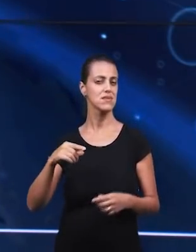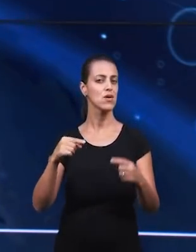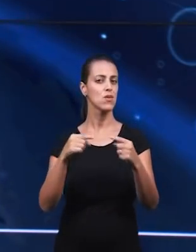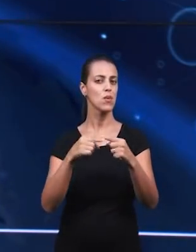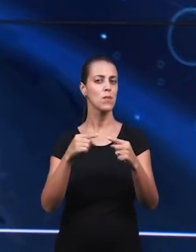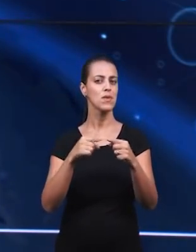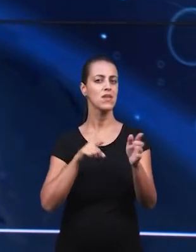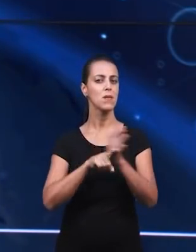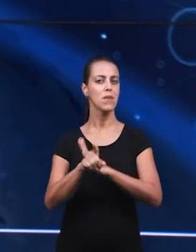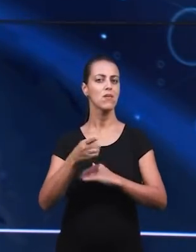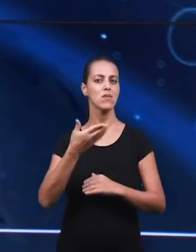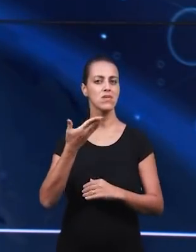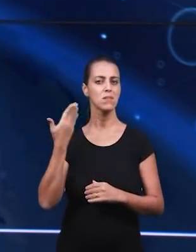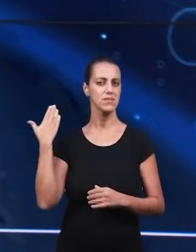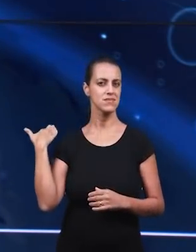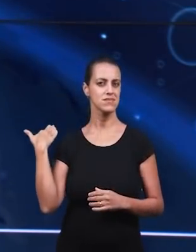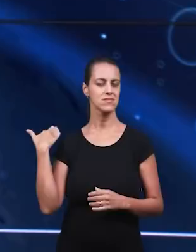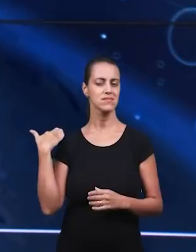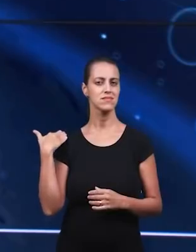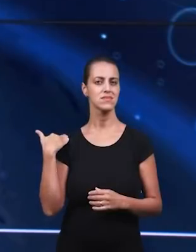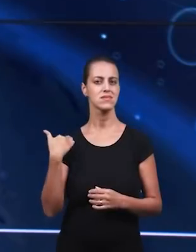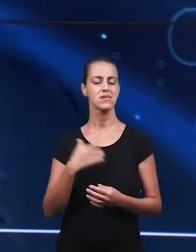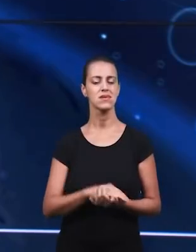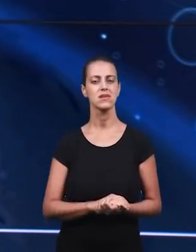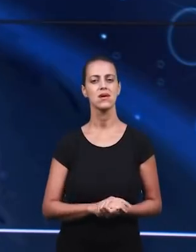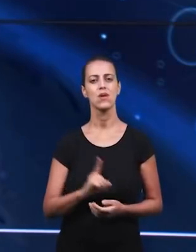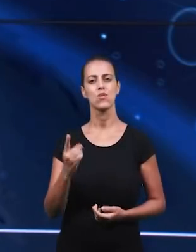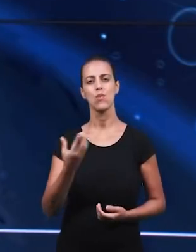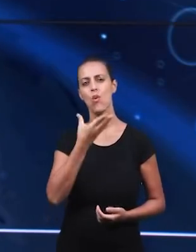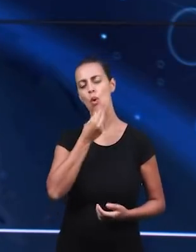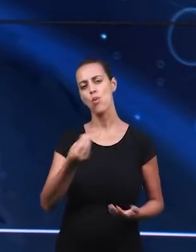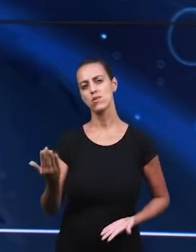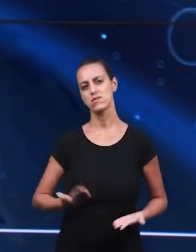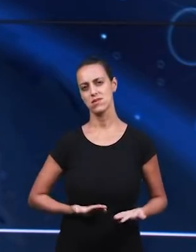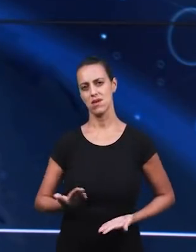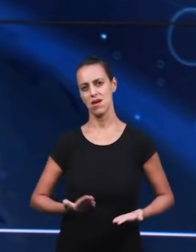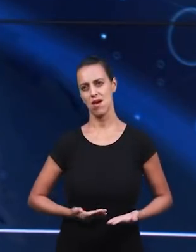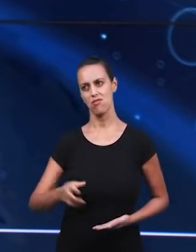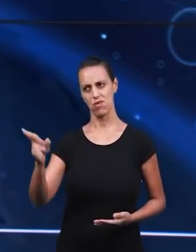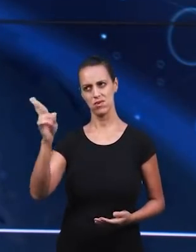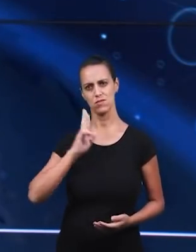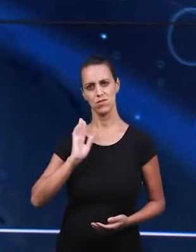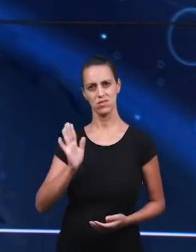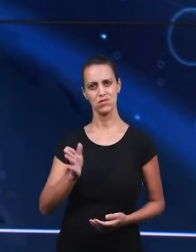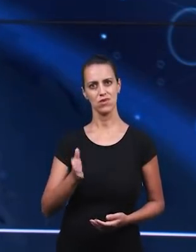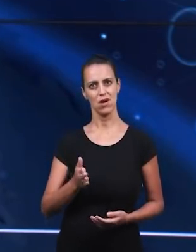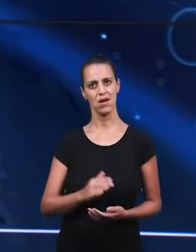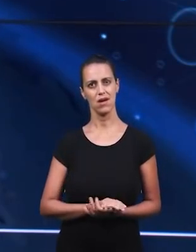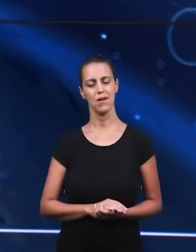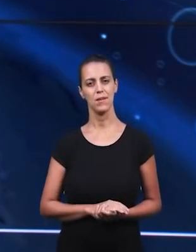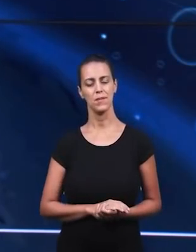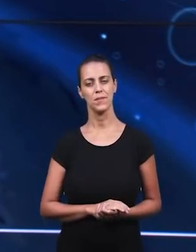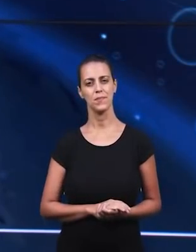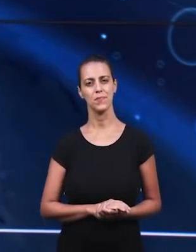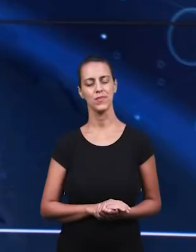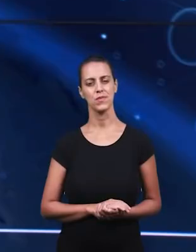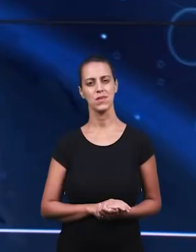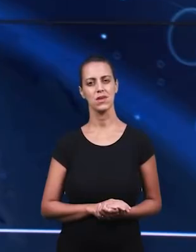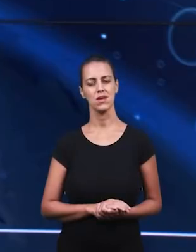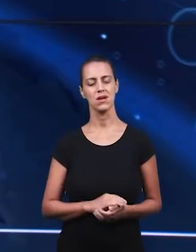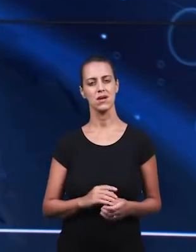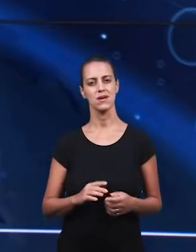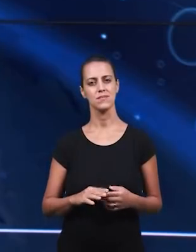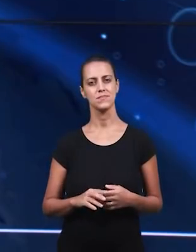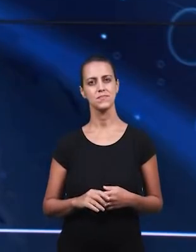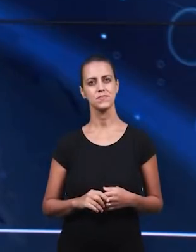da última semana, que foi dada ali por um irmão nosso da cidade de Vancouver. Mas nós nos ativemos ali